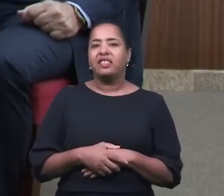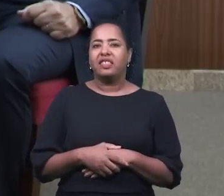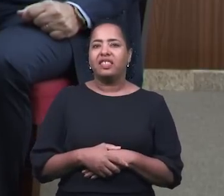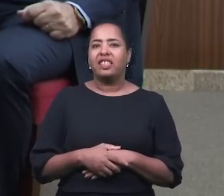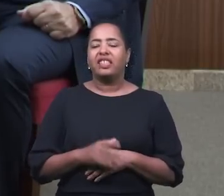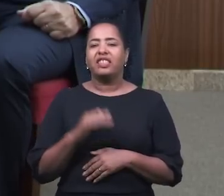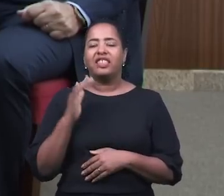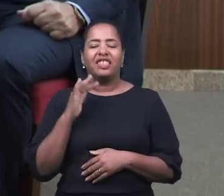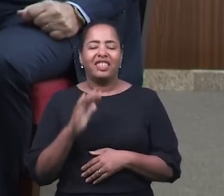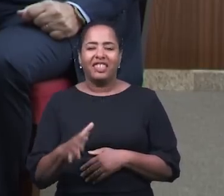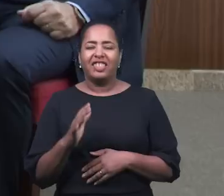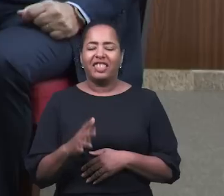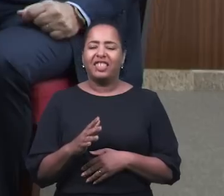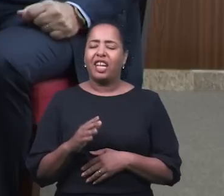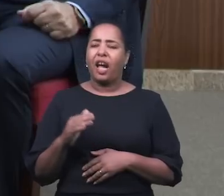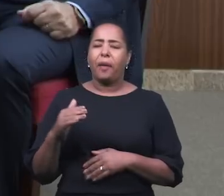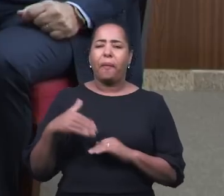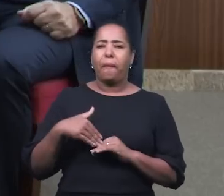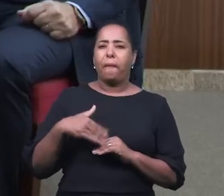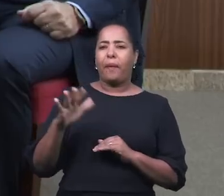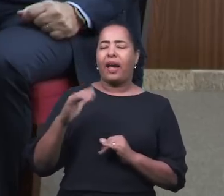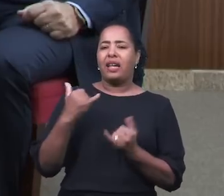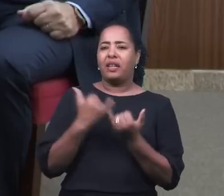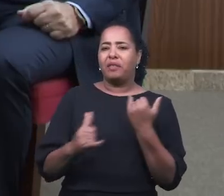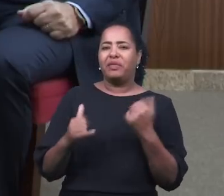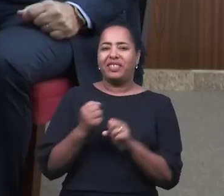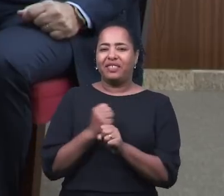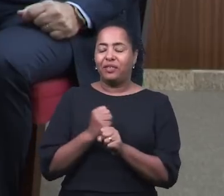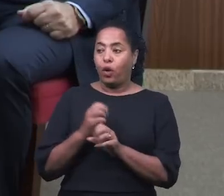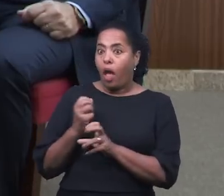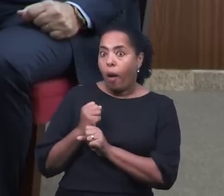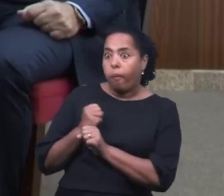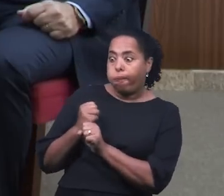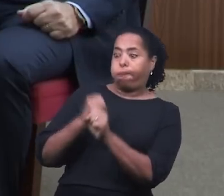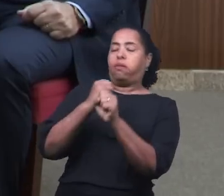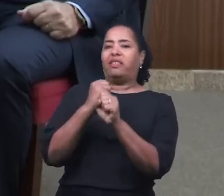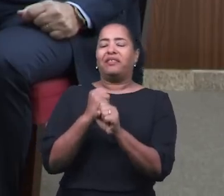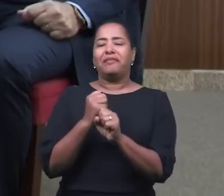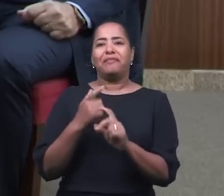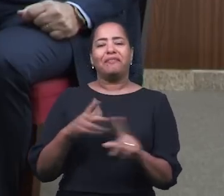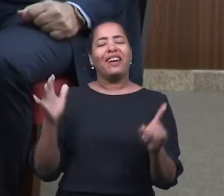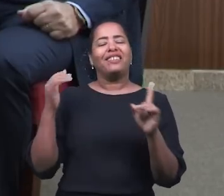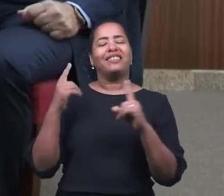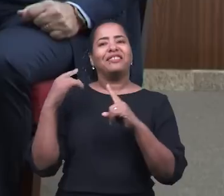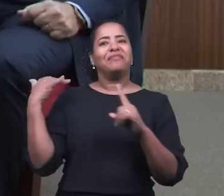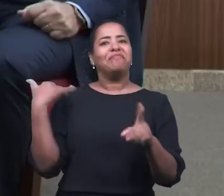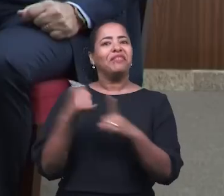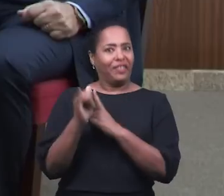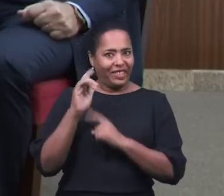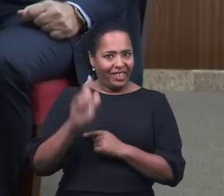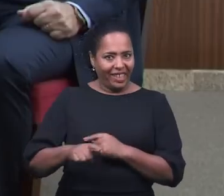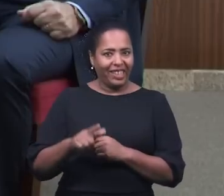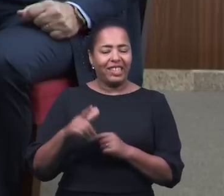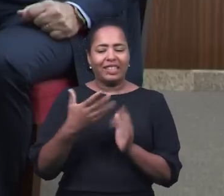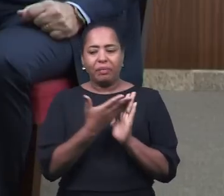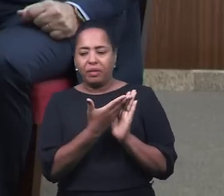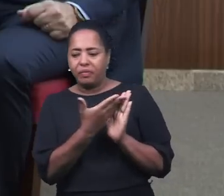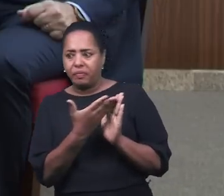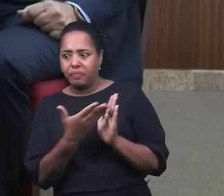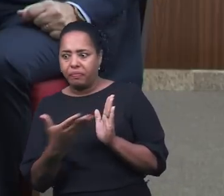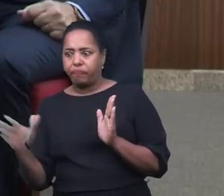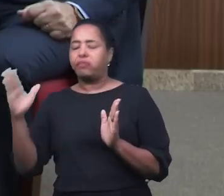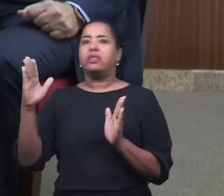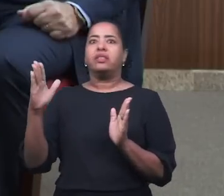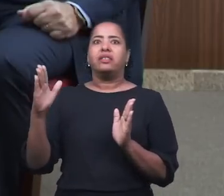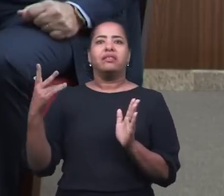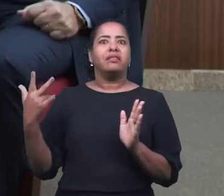não é? Já passando da metade do ano, o ano está passando muito rápido, mas é profético. Nós sabemos que os últimos dias seriam